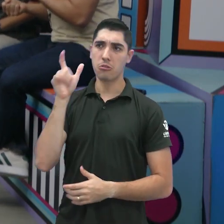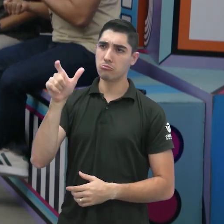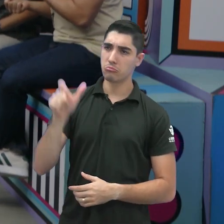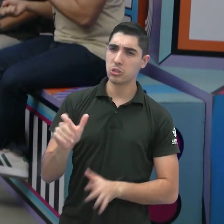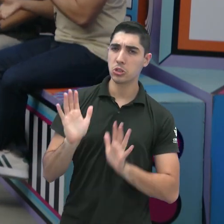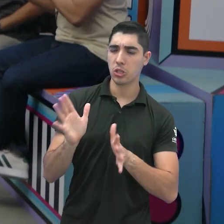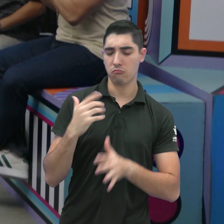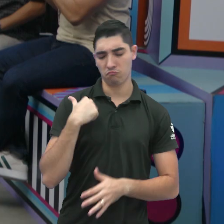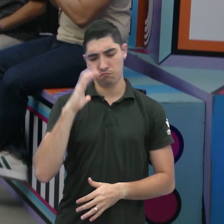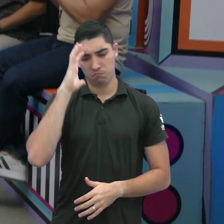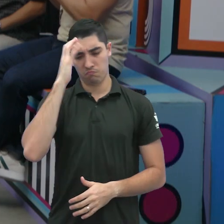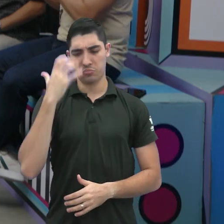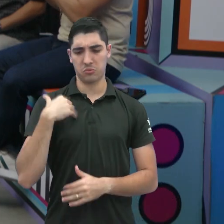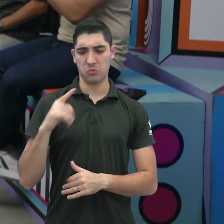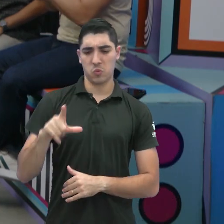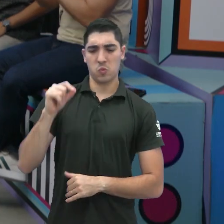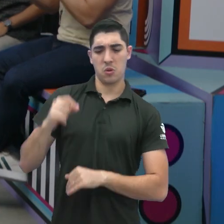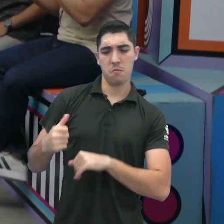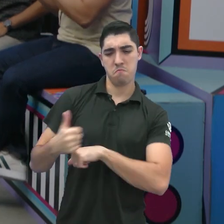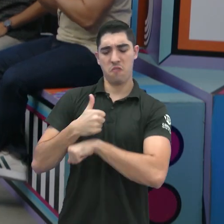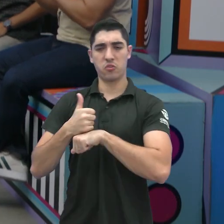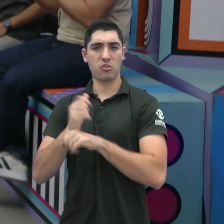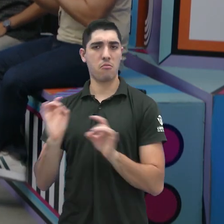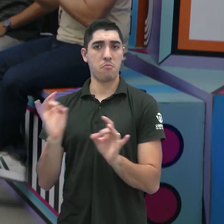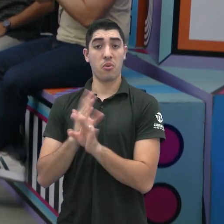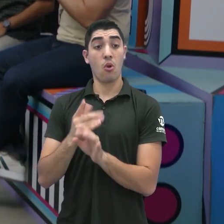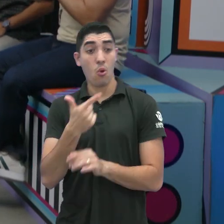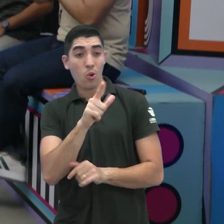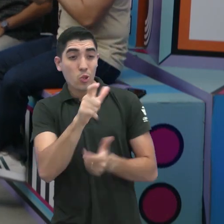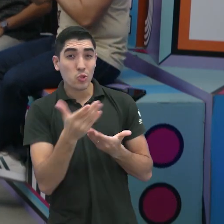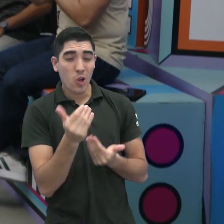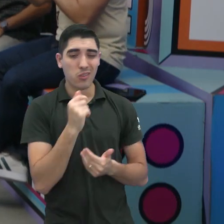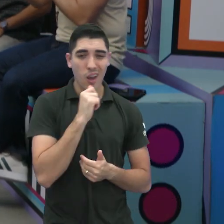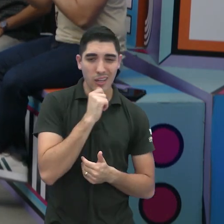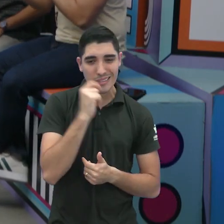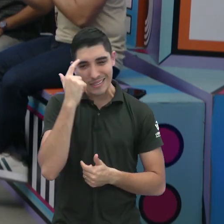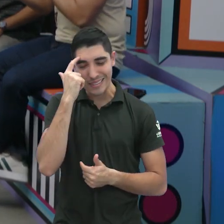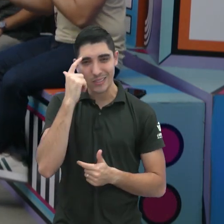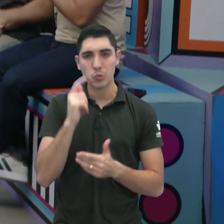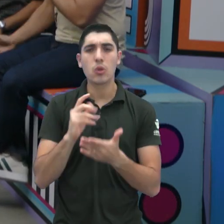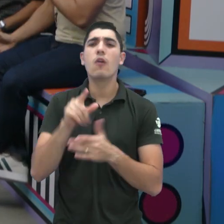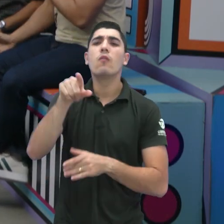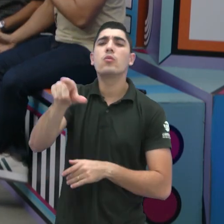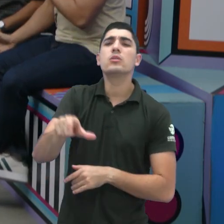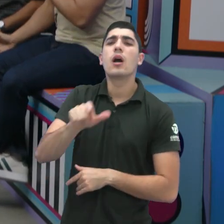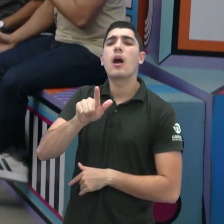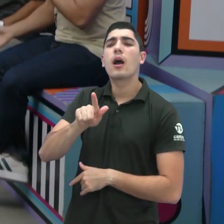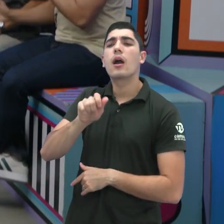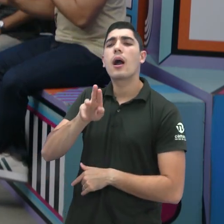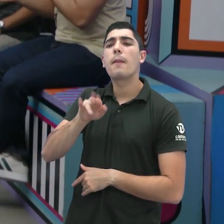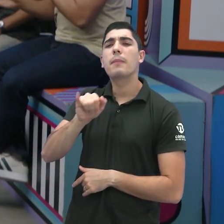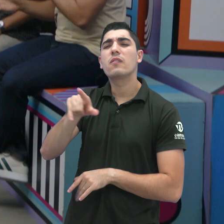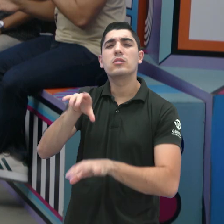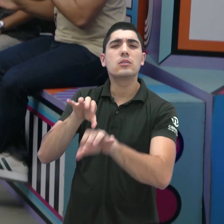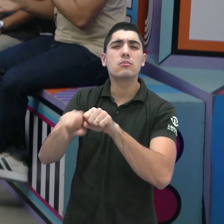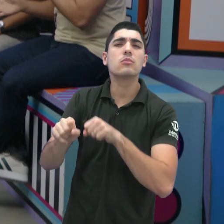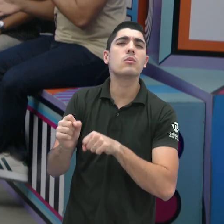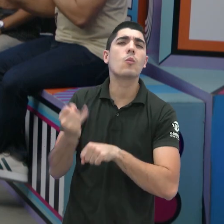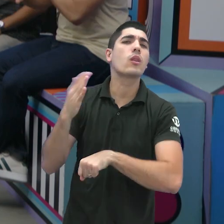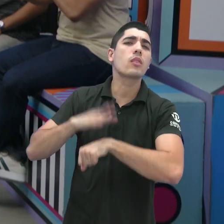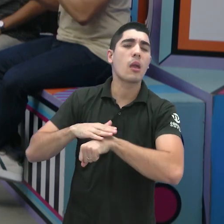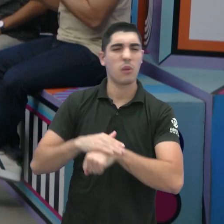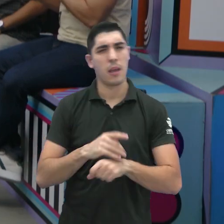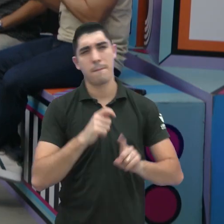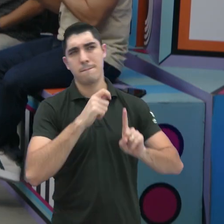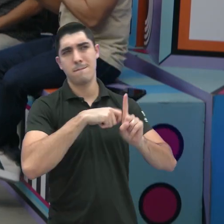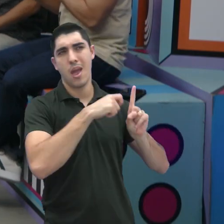profissão que escolheram e pessoas mais jovens que ainda estão encontrando o caminho. Você está formada há quanto tempo, Gabi? Tem pouco? Meses. Meses? Então